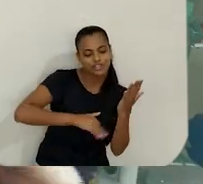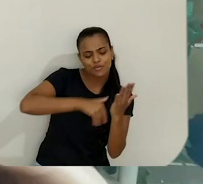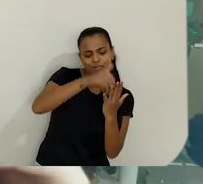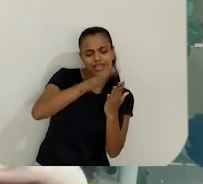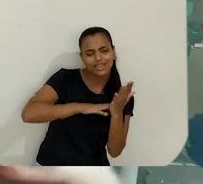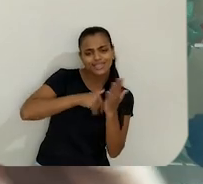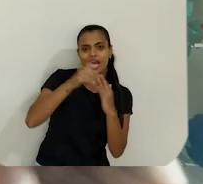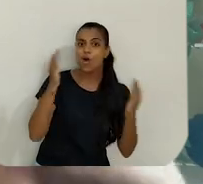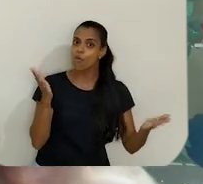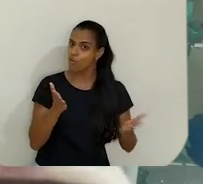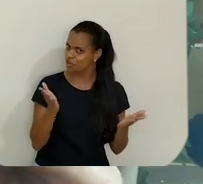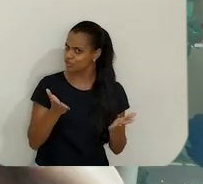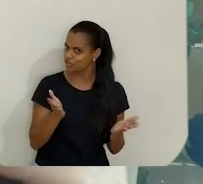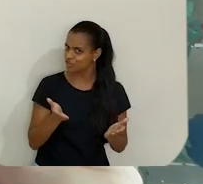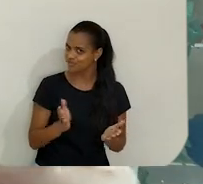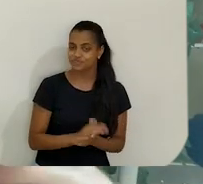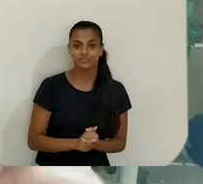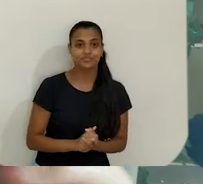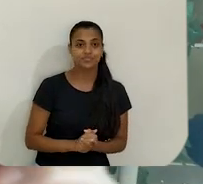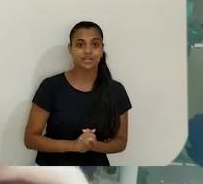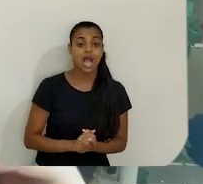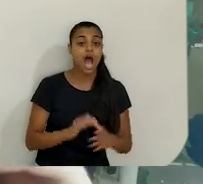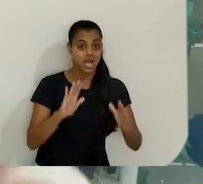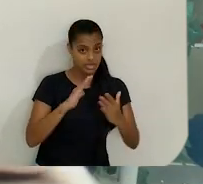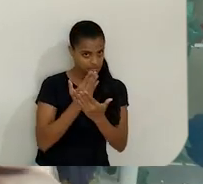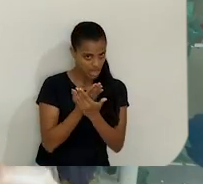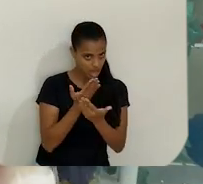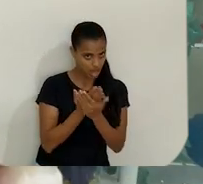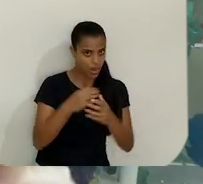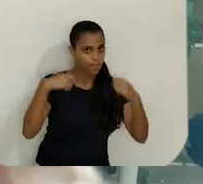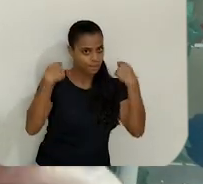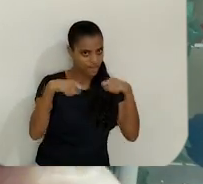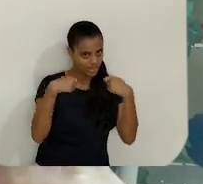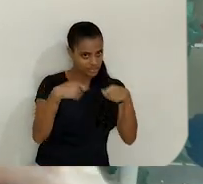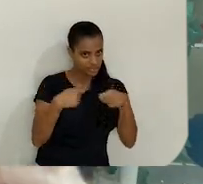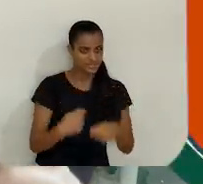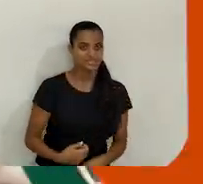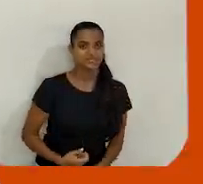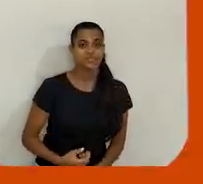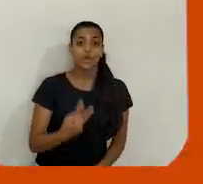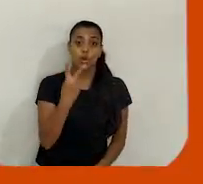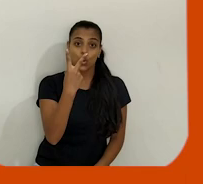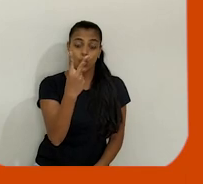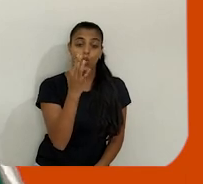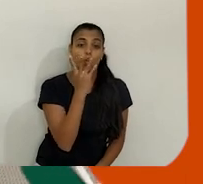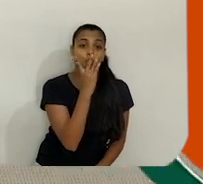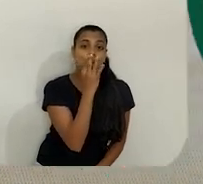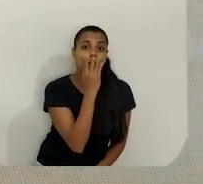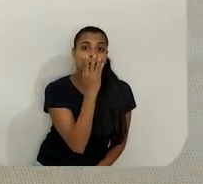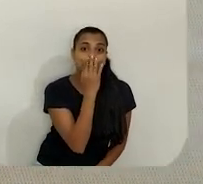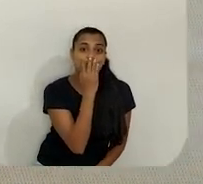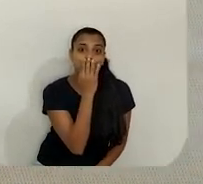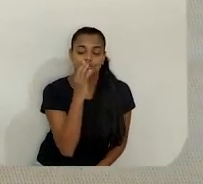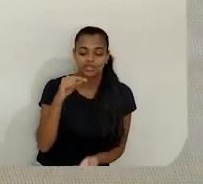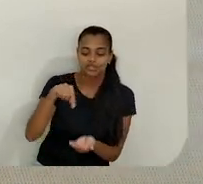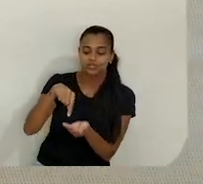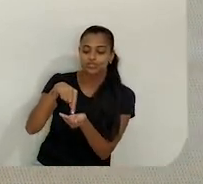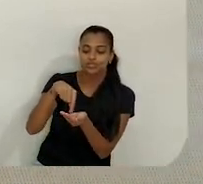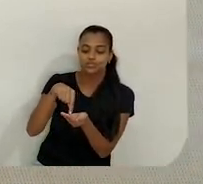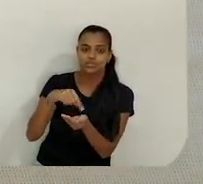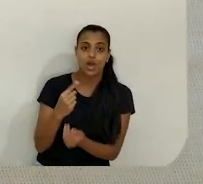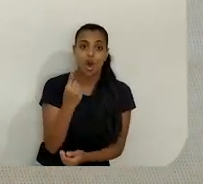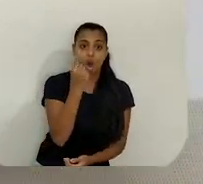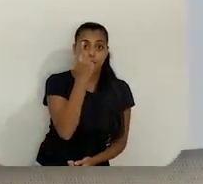acha de pintarmos um pouquinho hoje para essa aula nós vamos precisar de duas cores de